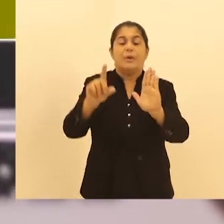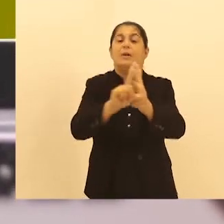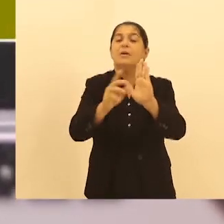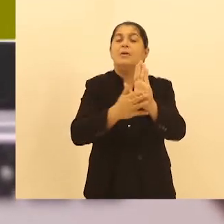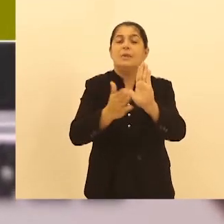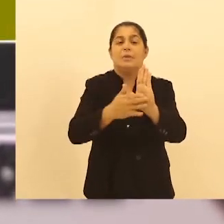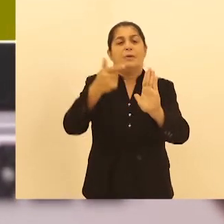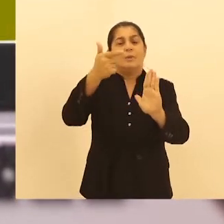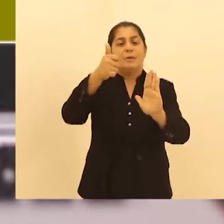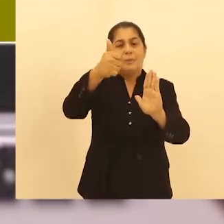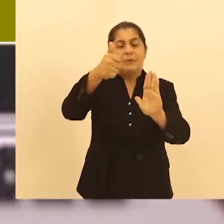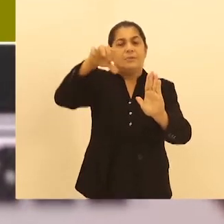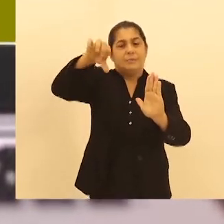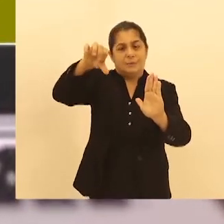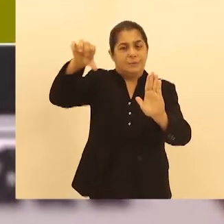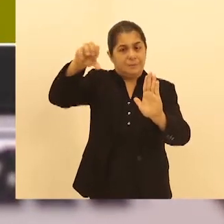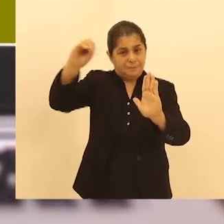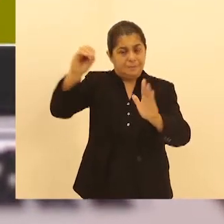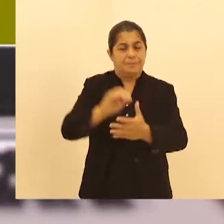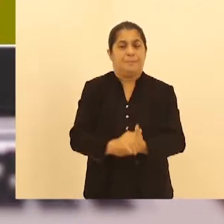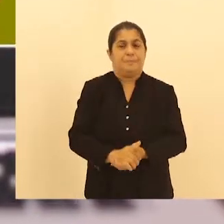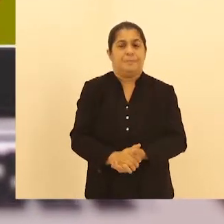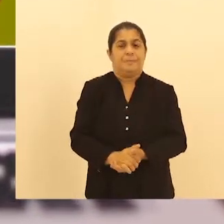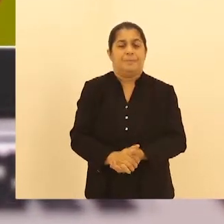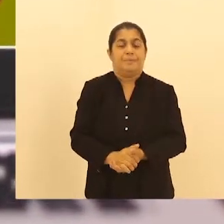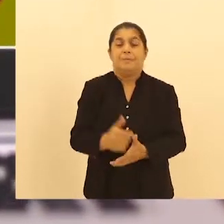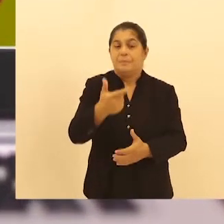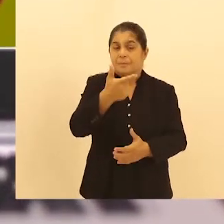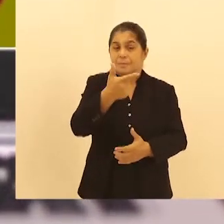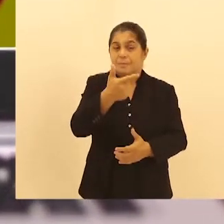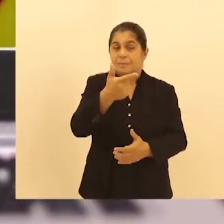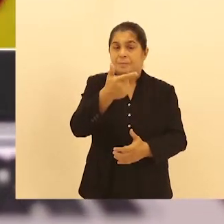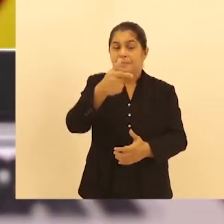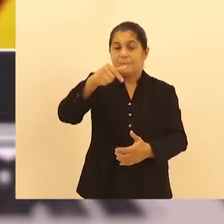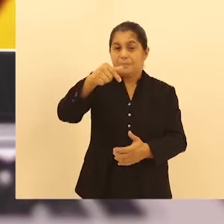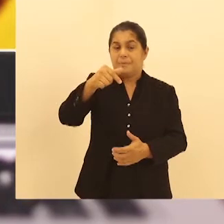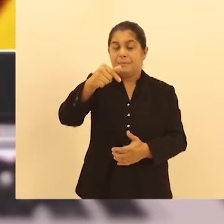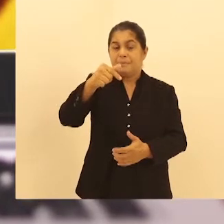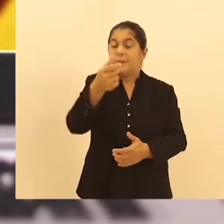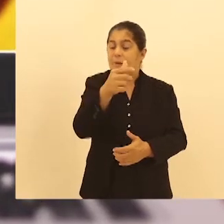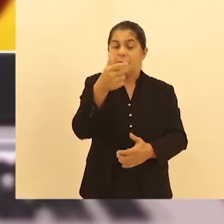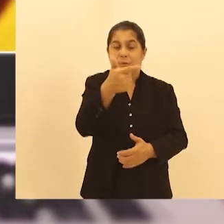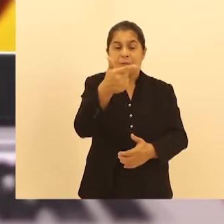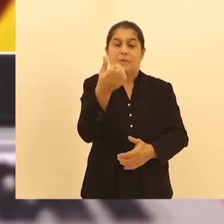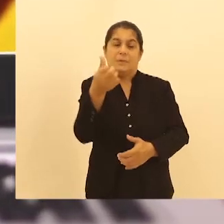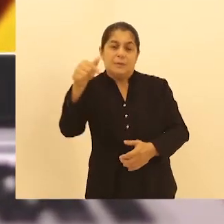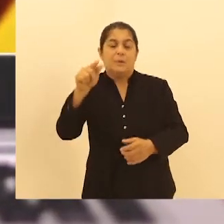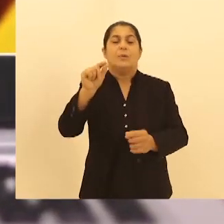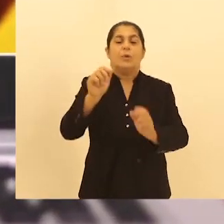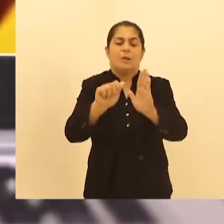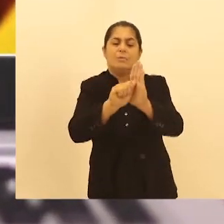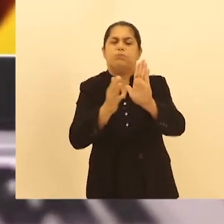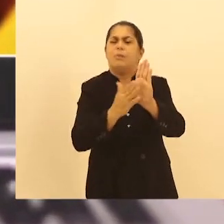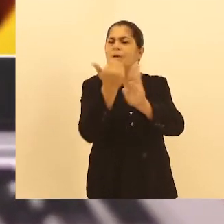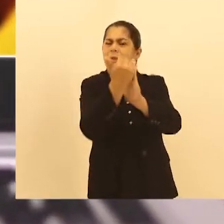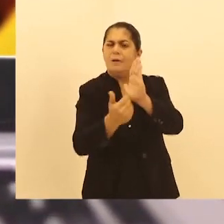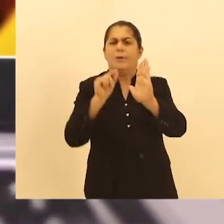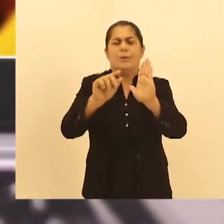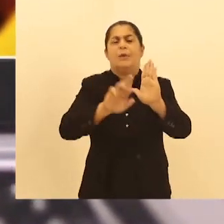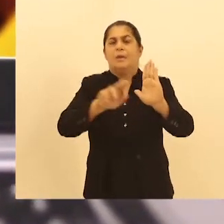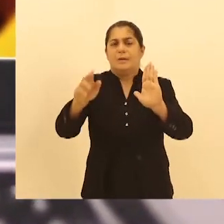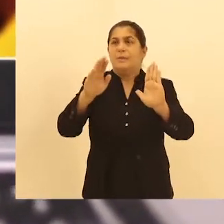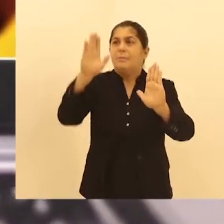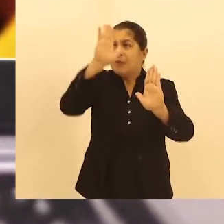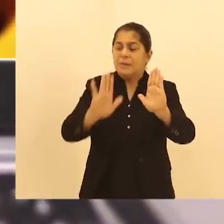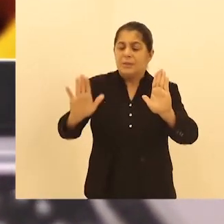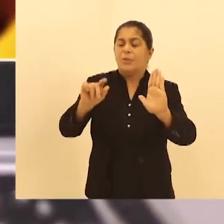decretada no ano de 1996 267 artigos dispõe sobre a proteção integral de